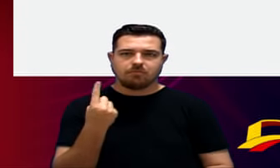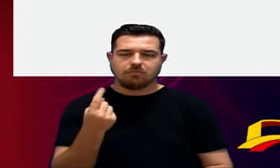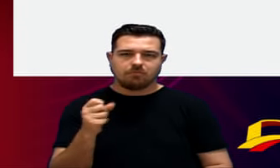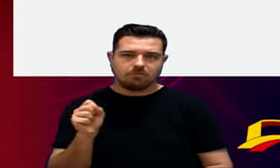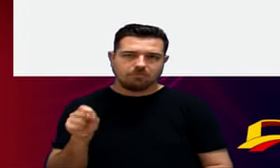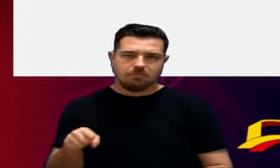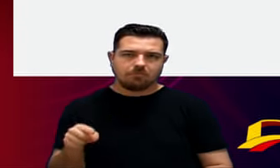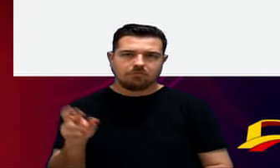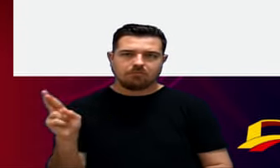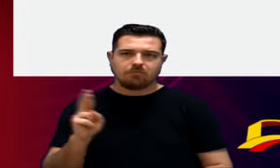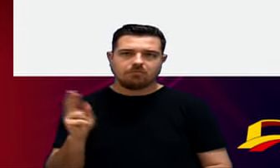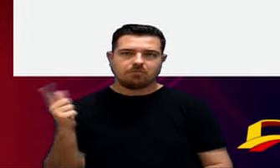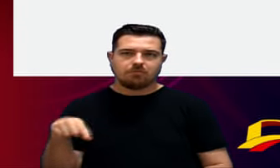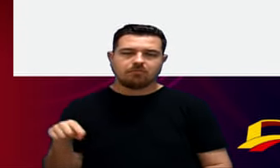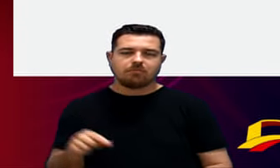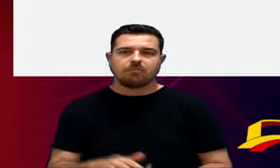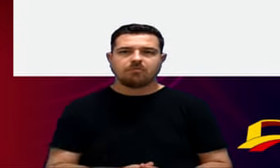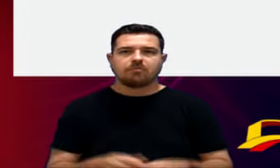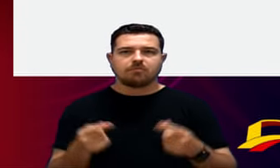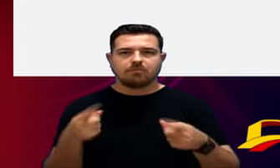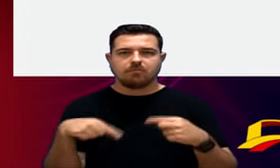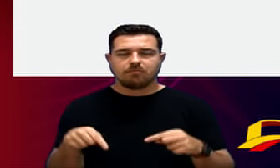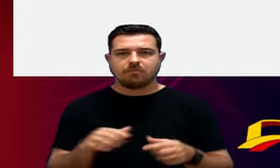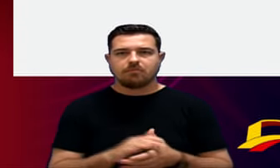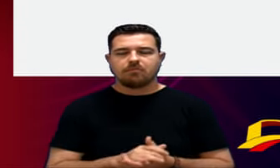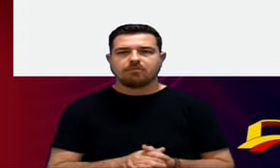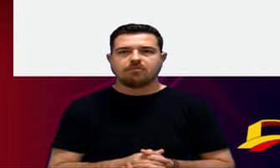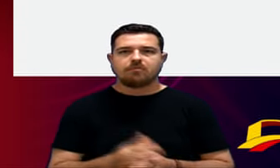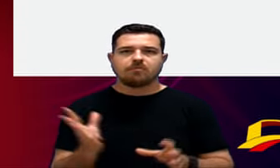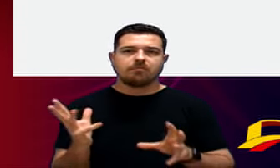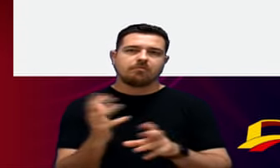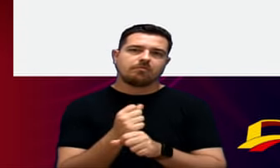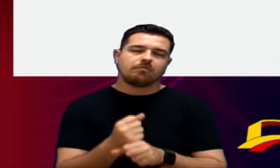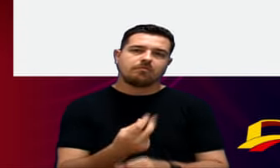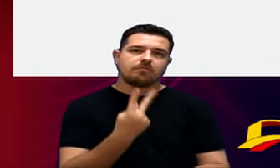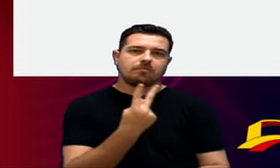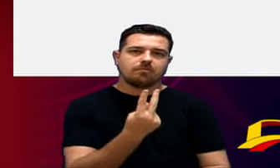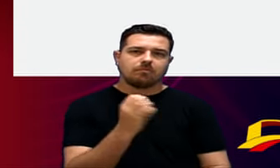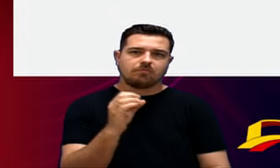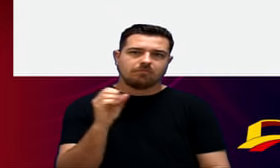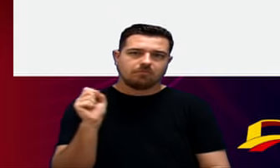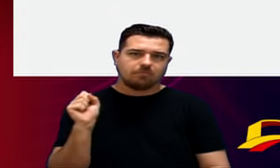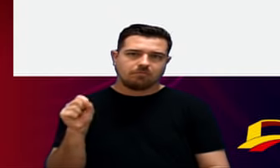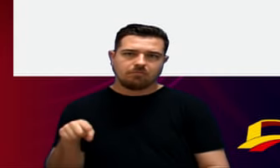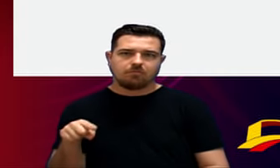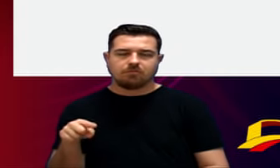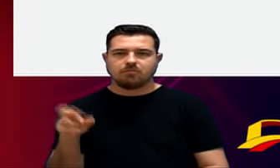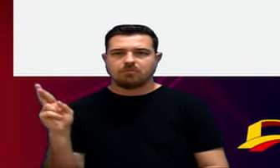181.000 r 181.500 totalizando r 200.600